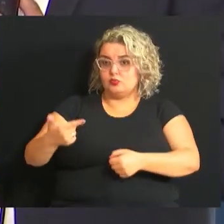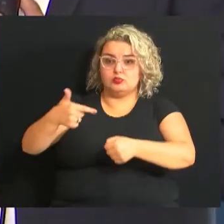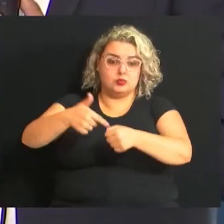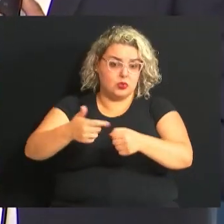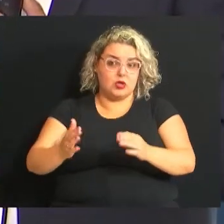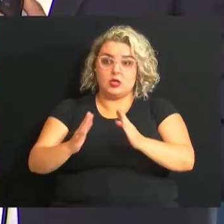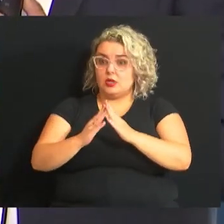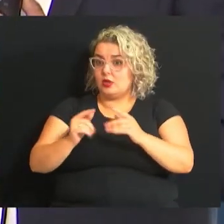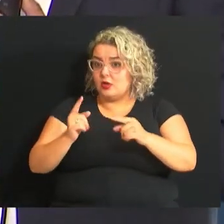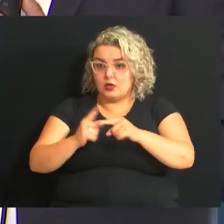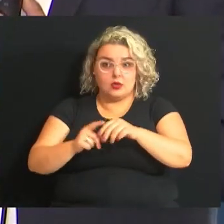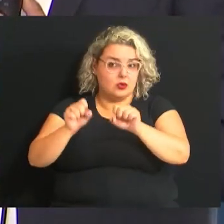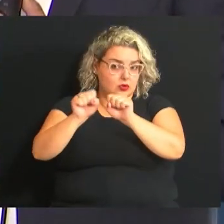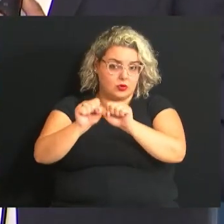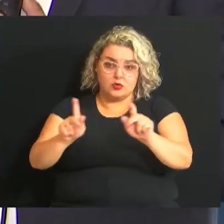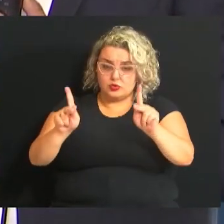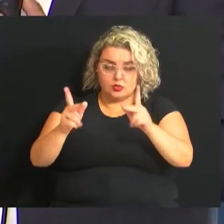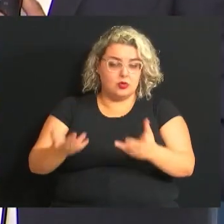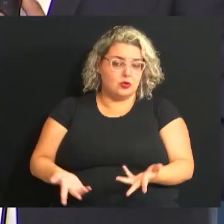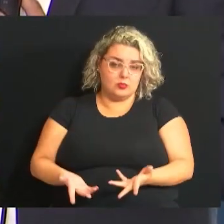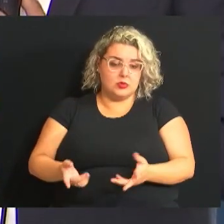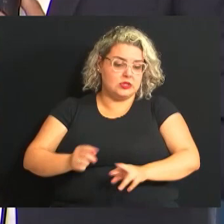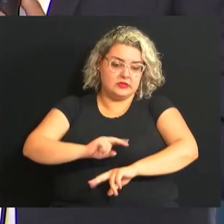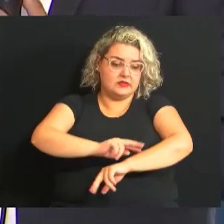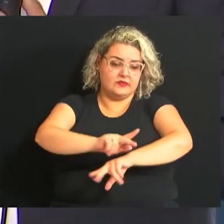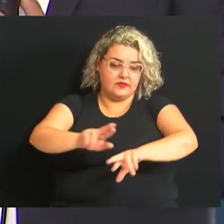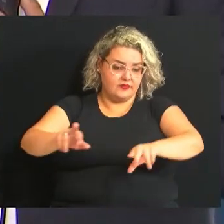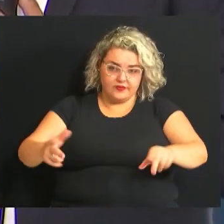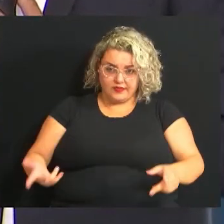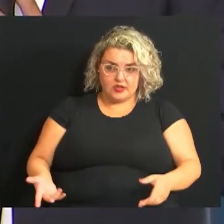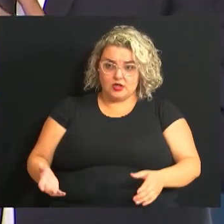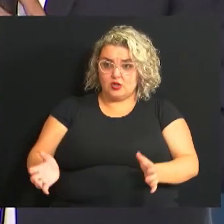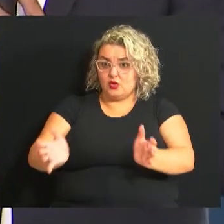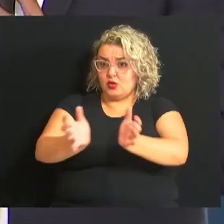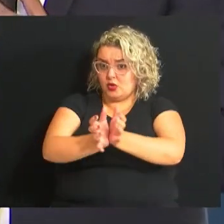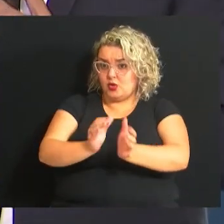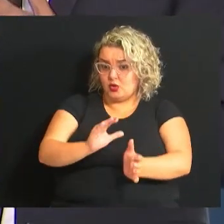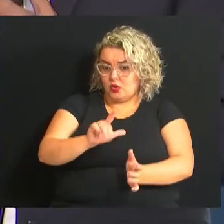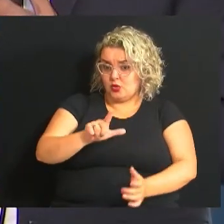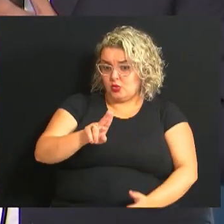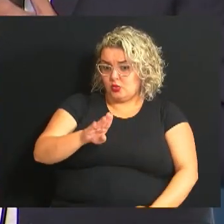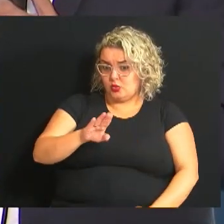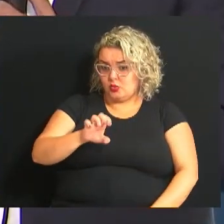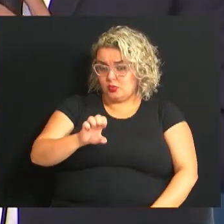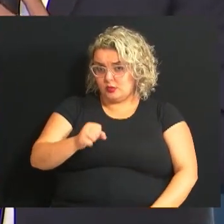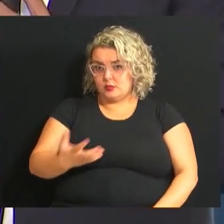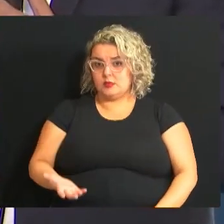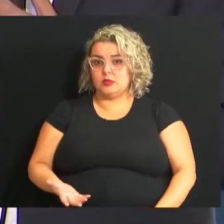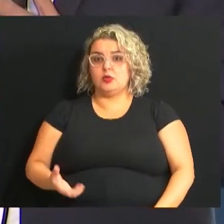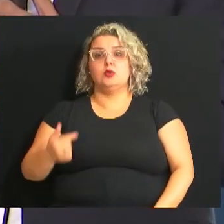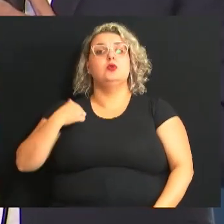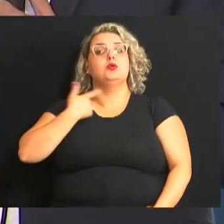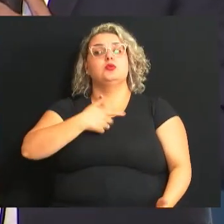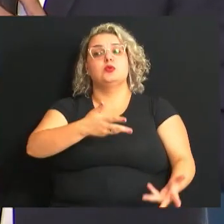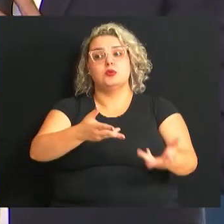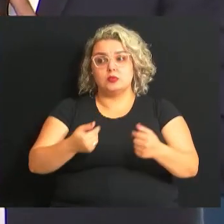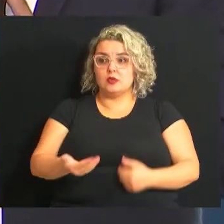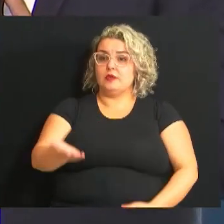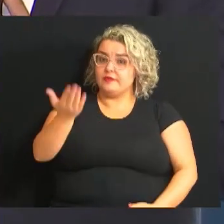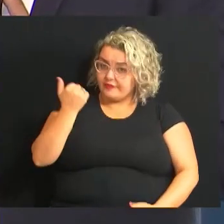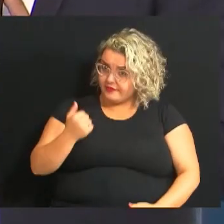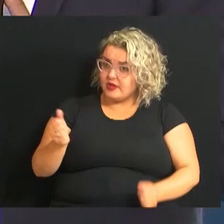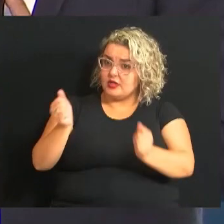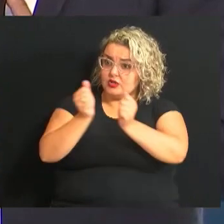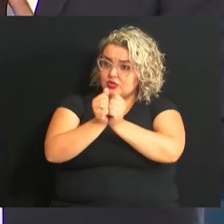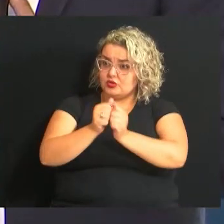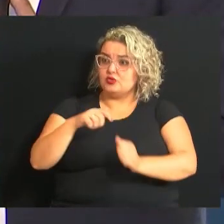igrejas, shoppings, enfim, tantas clubes sociais, né? O nosso convite é para que venham fazer parte, né, fazer parte dessa parceria